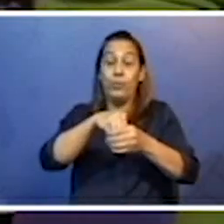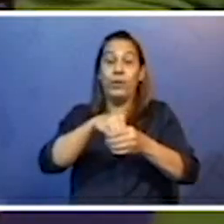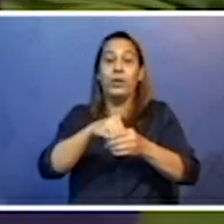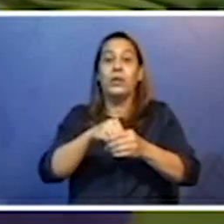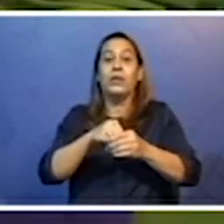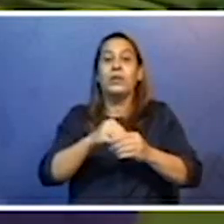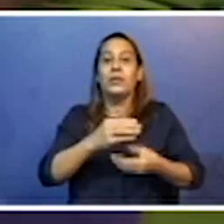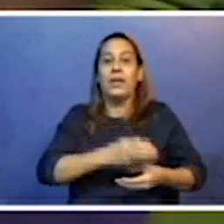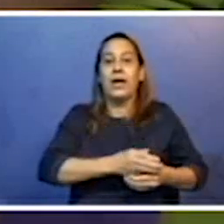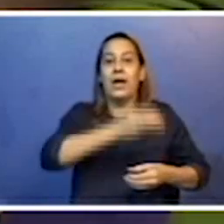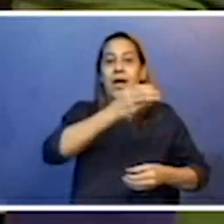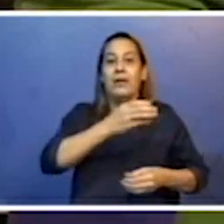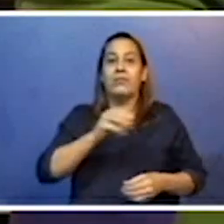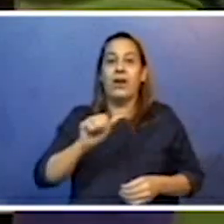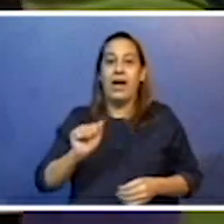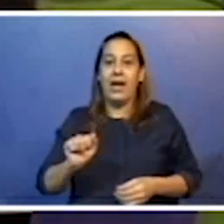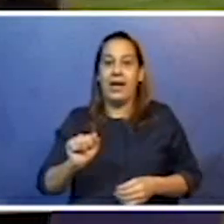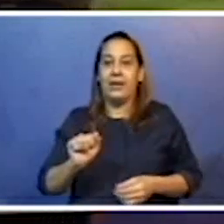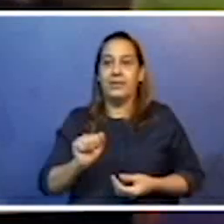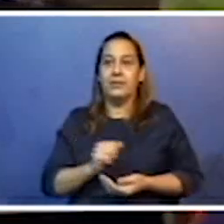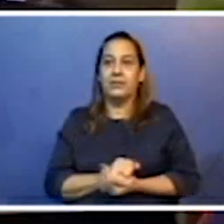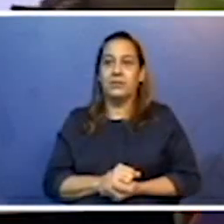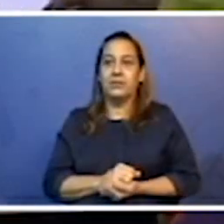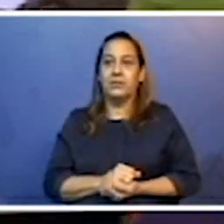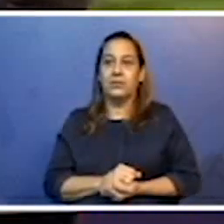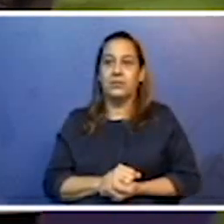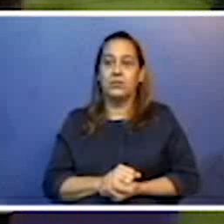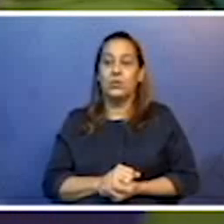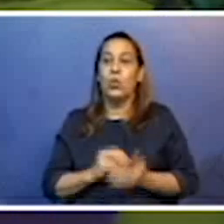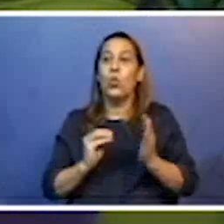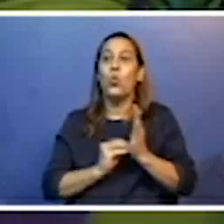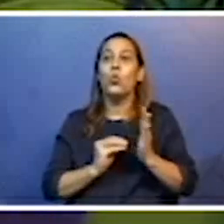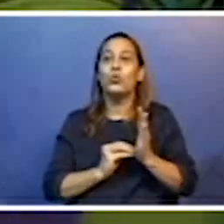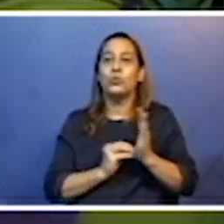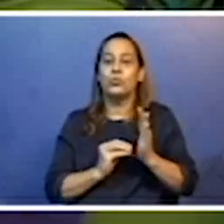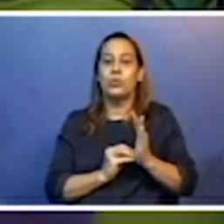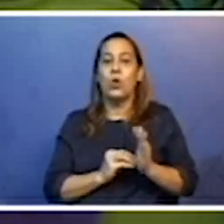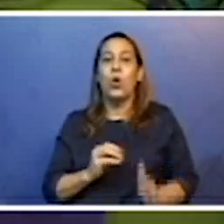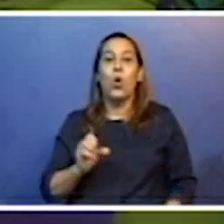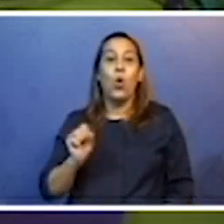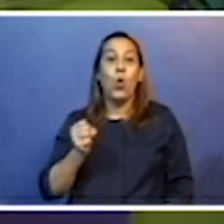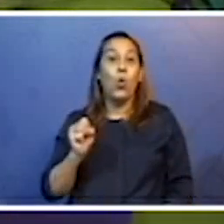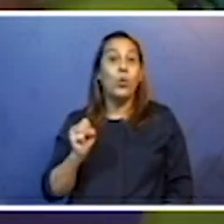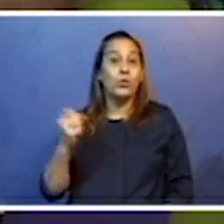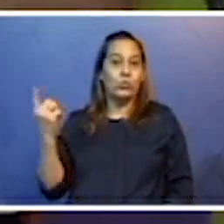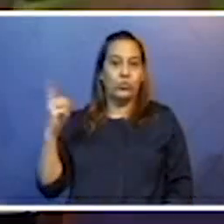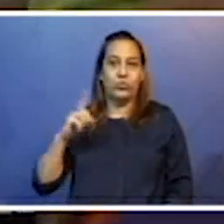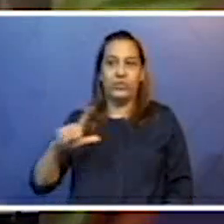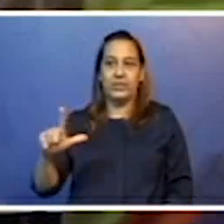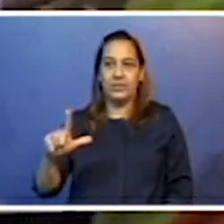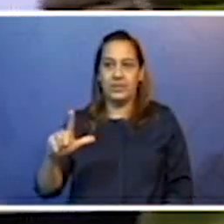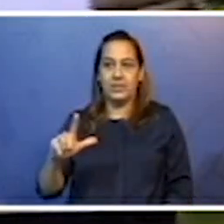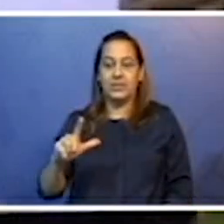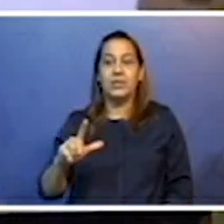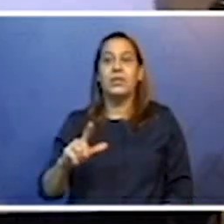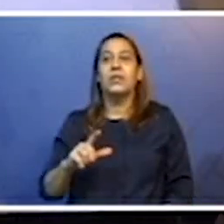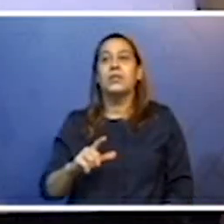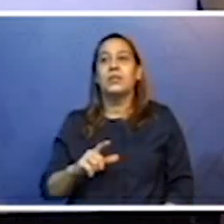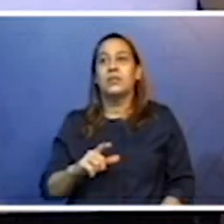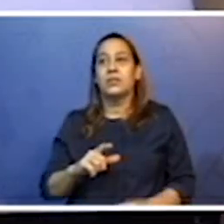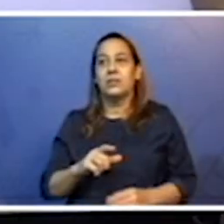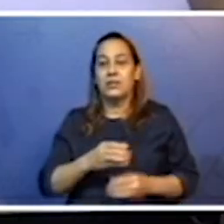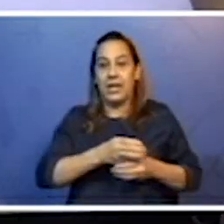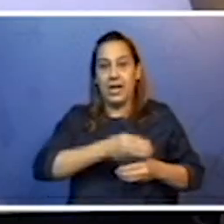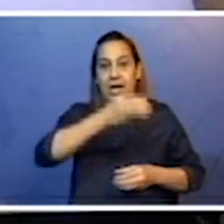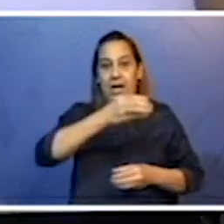capacidade coube no recipiente A? Lembra? Foi o último que a gente fez. Coube 8 vezes no recipiente